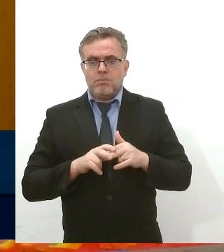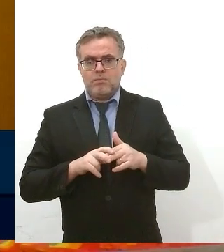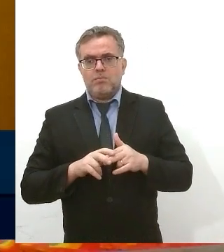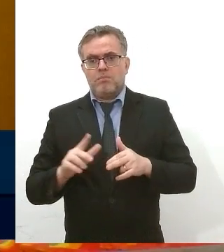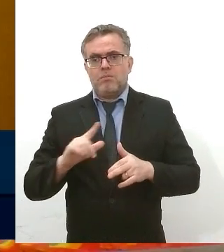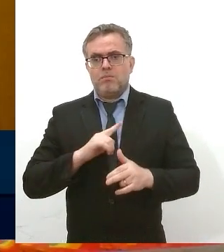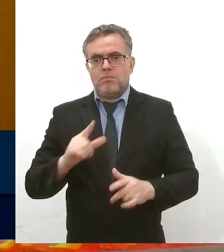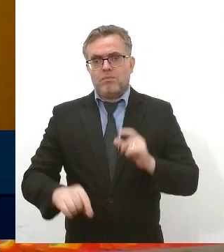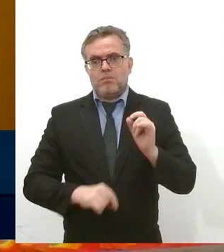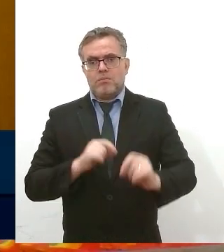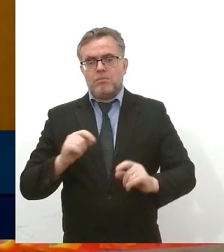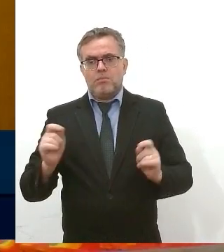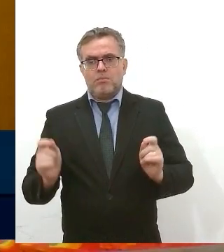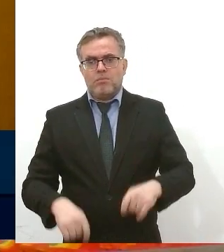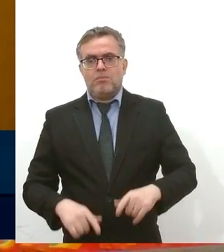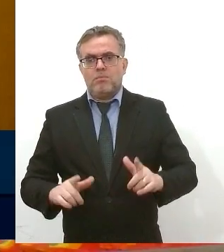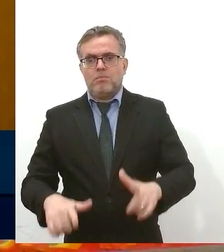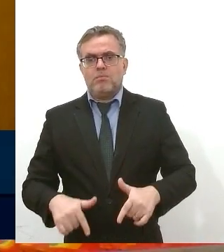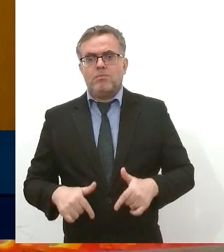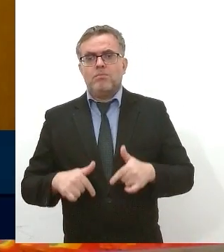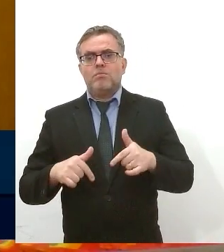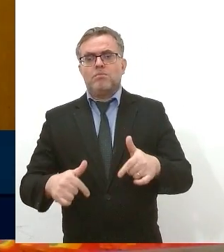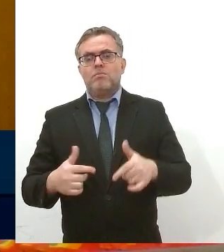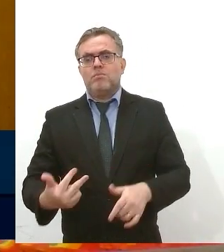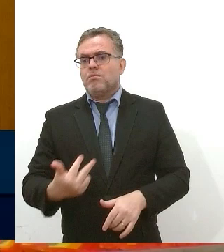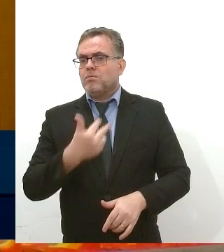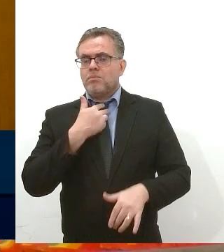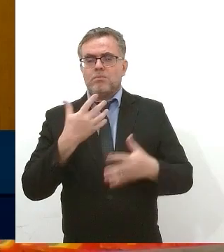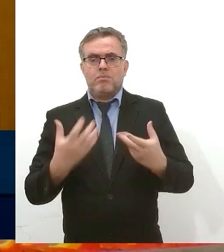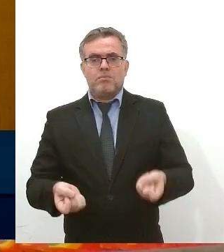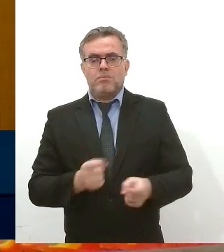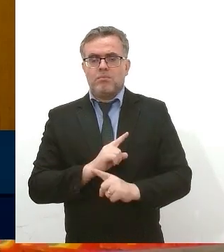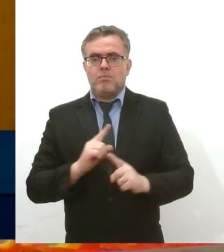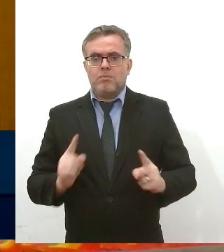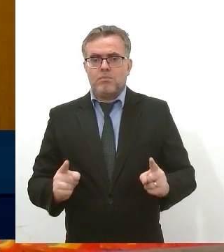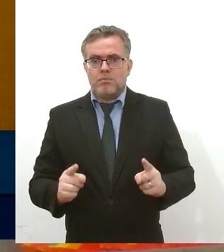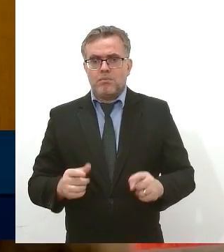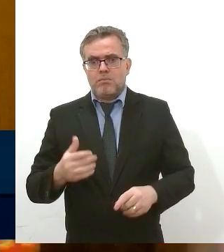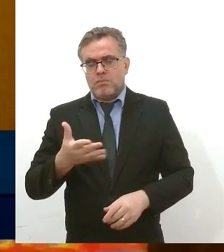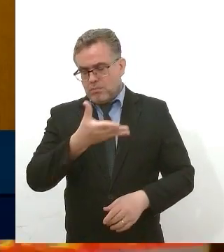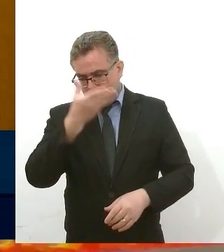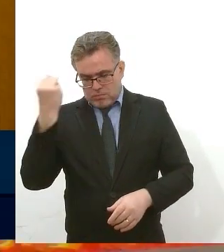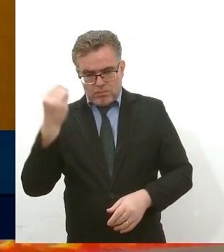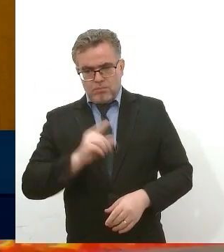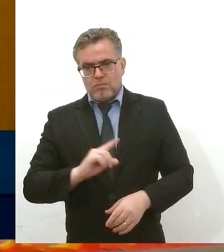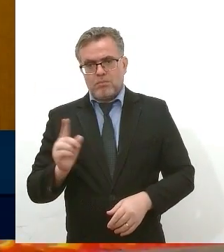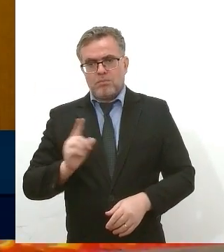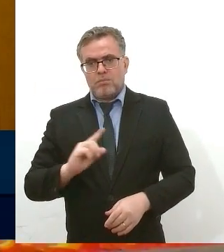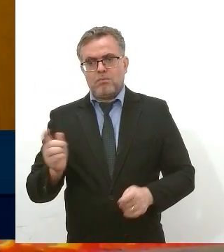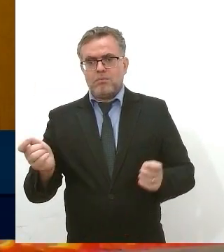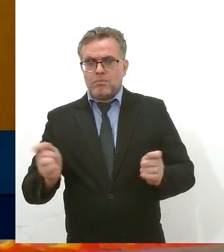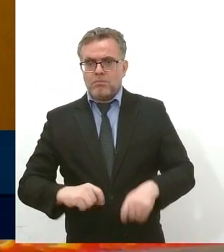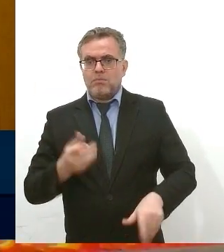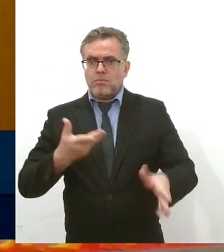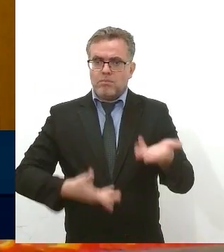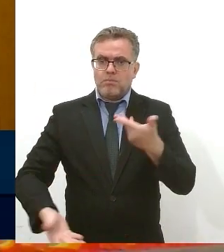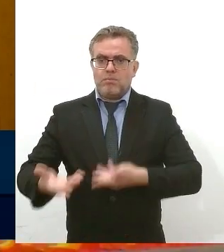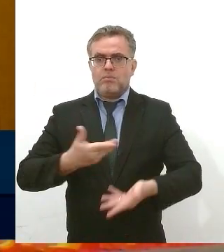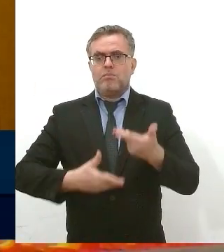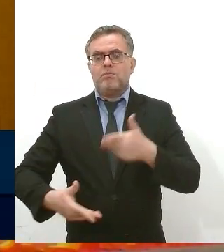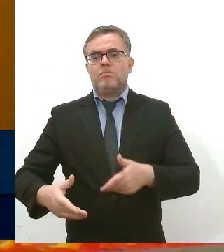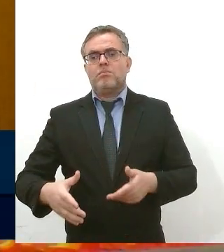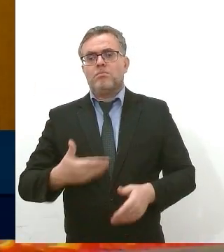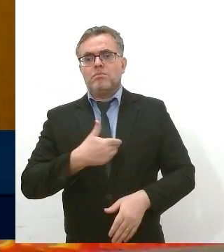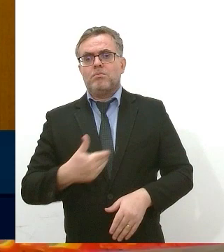não podemos naturalizar e deixar passar essa parceria público-privada da saúde